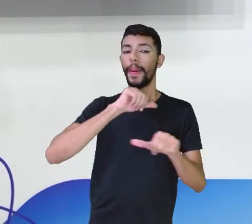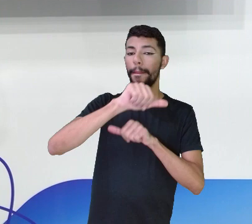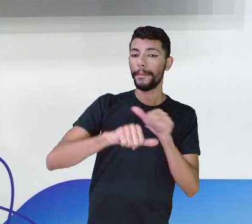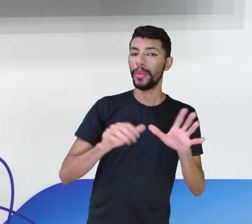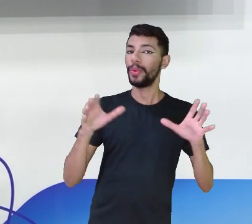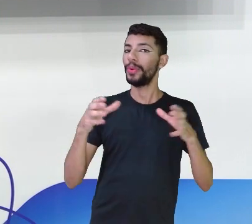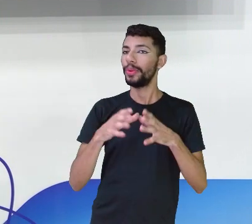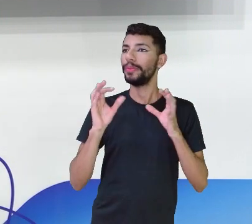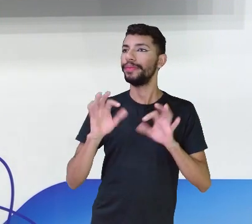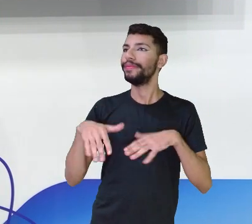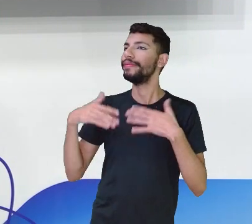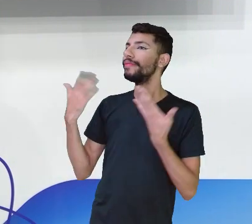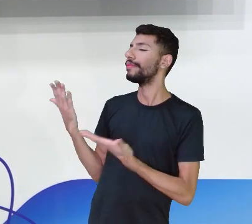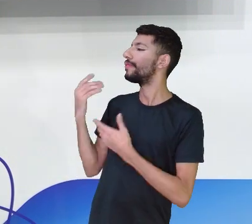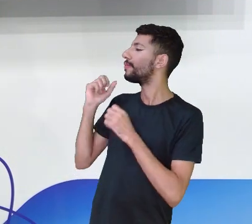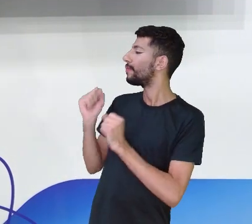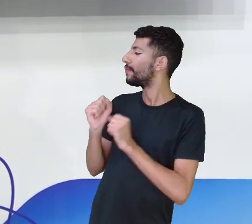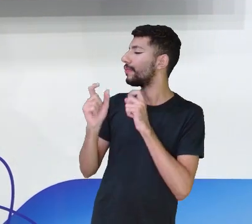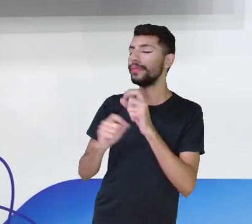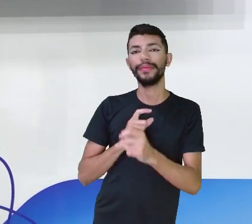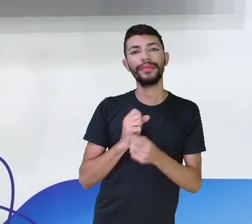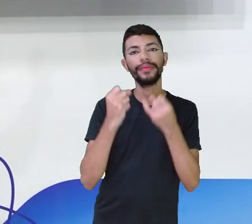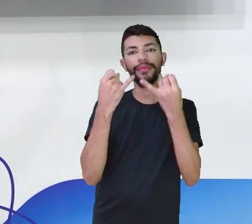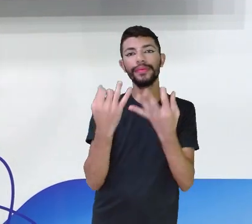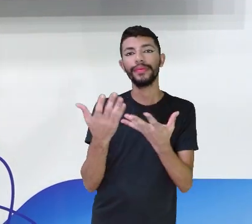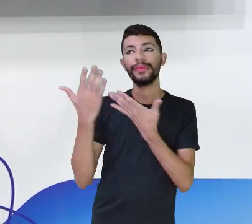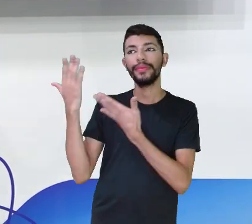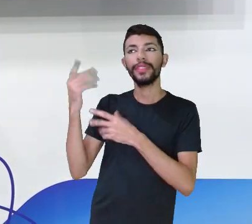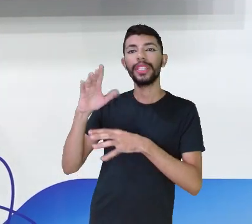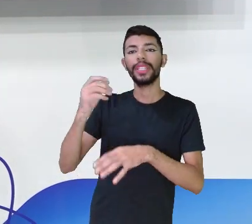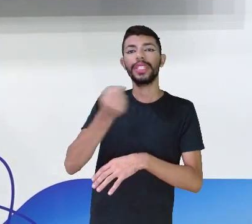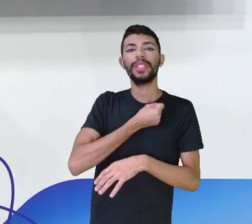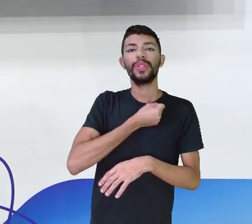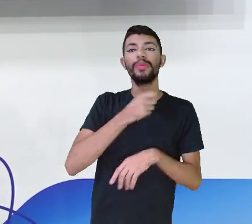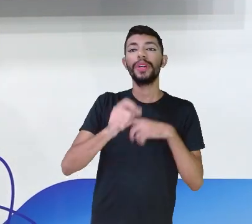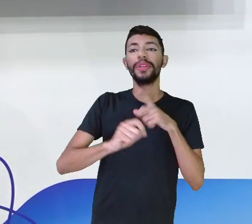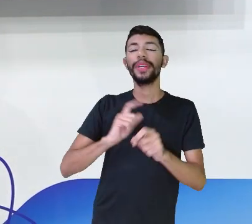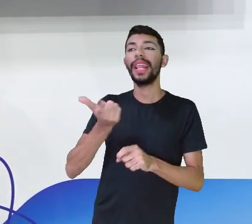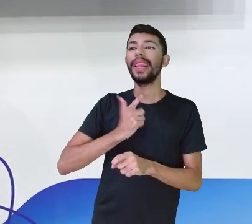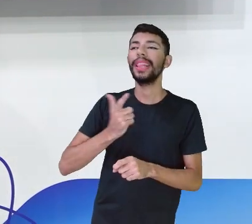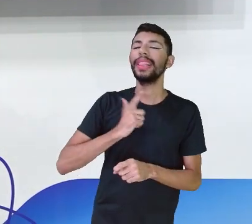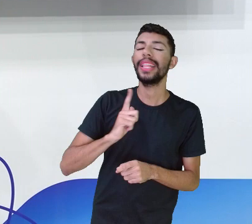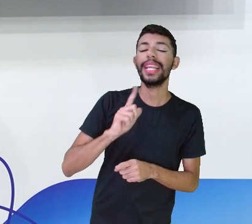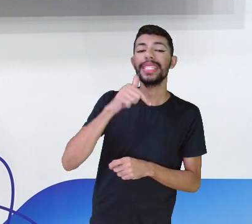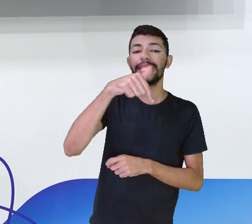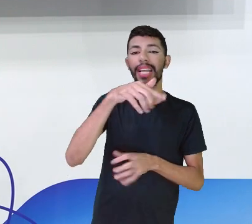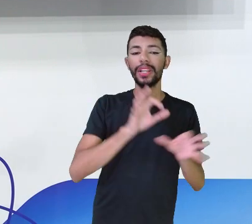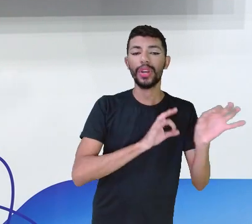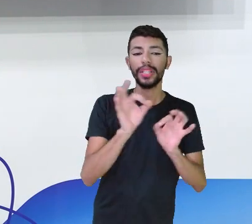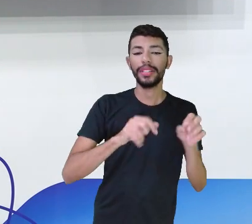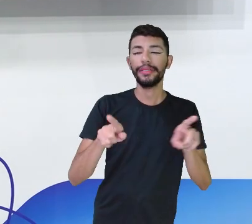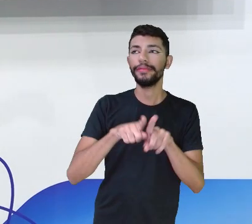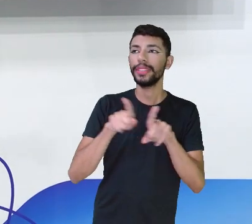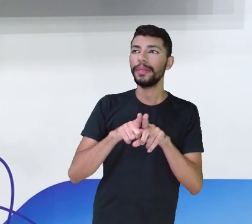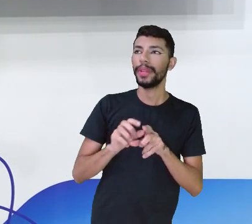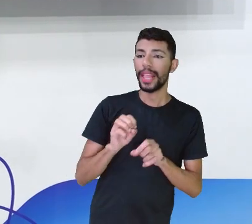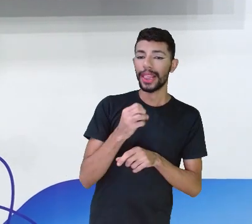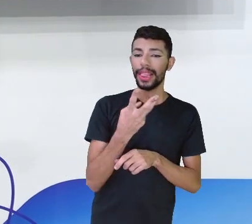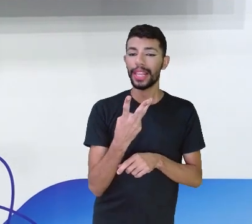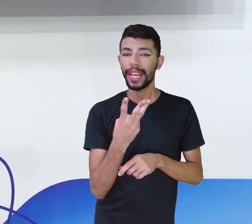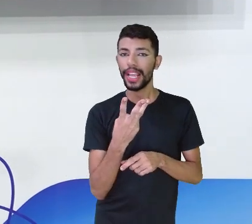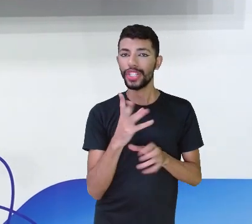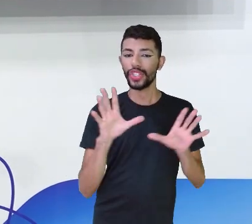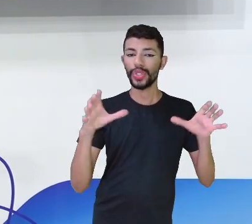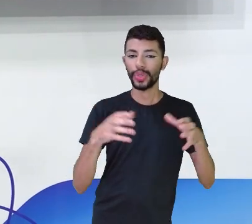a classe. Então, eu posso dizer que este número, ele tem 7 ordens e 3